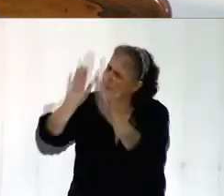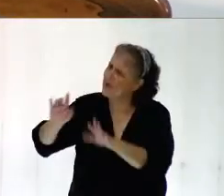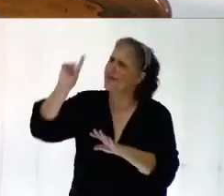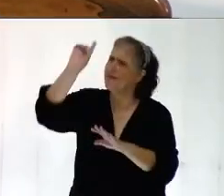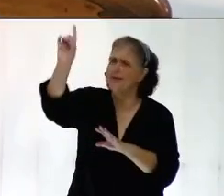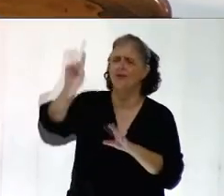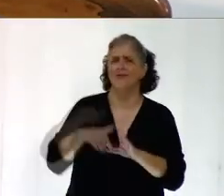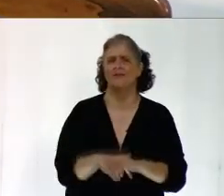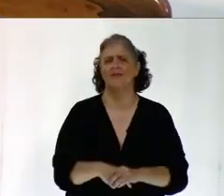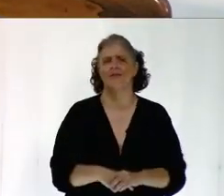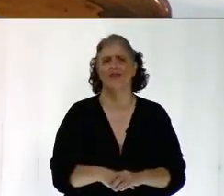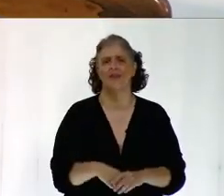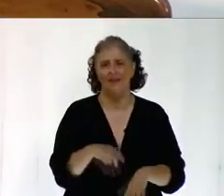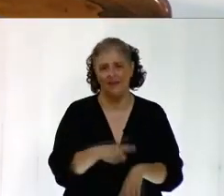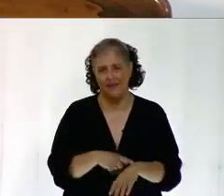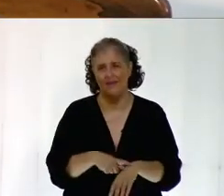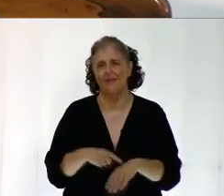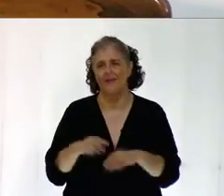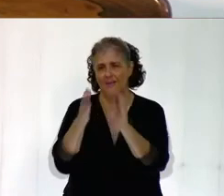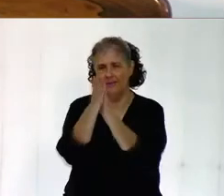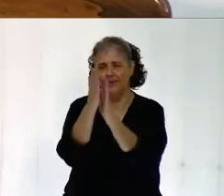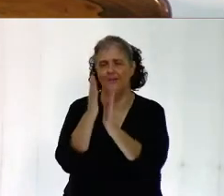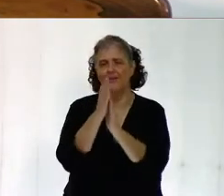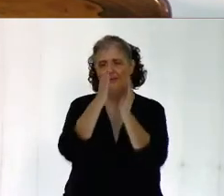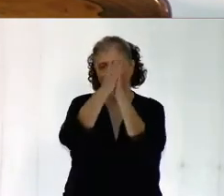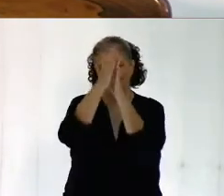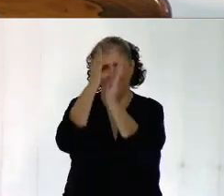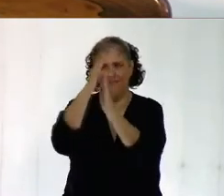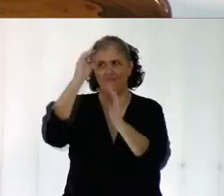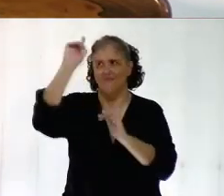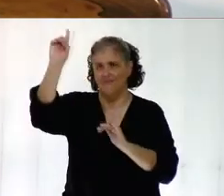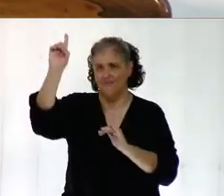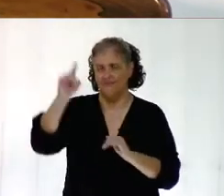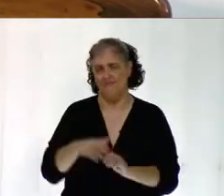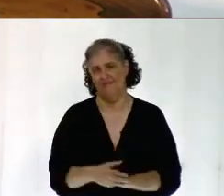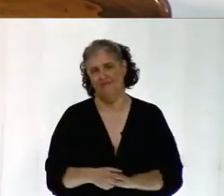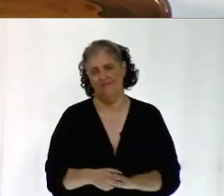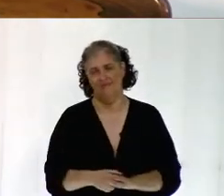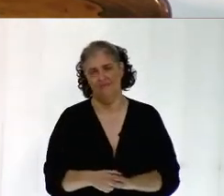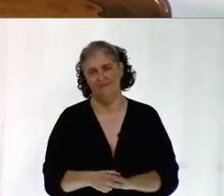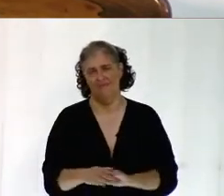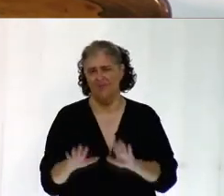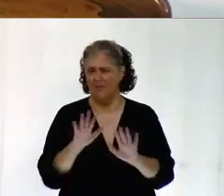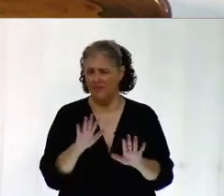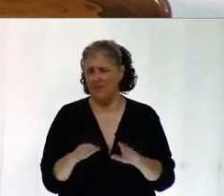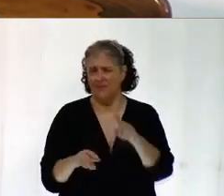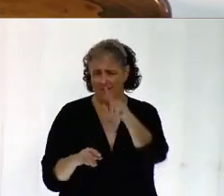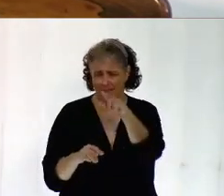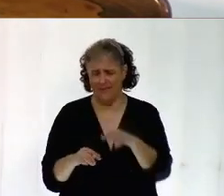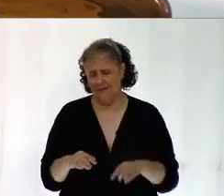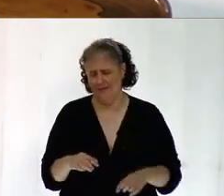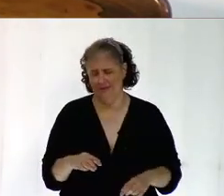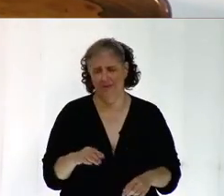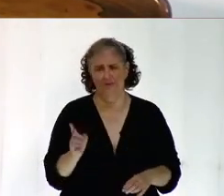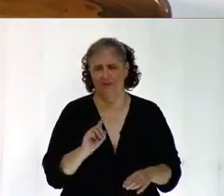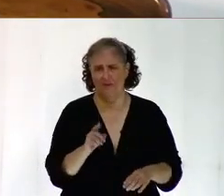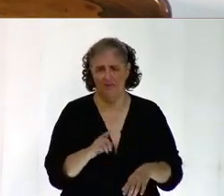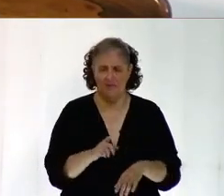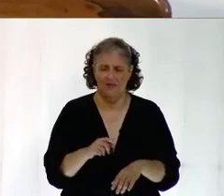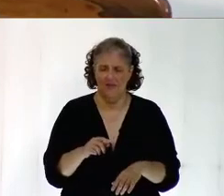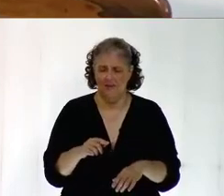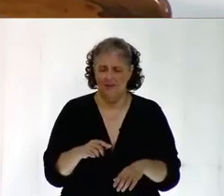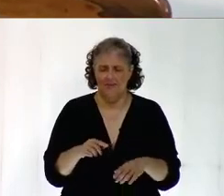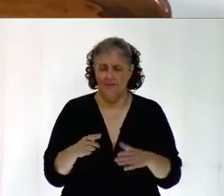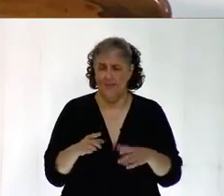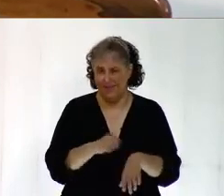a deus é hora de voltar talvez você não esteja nessa situação tão difícil é mas